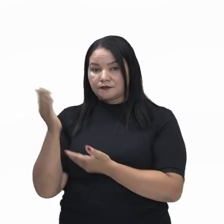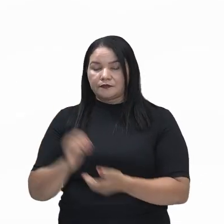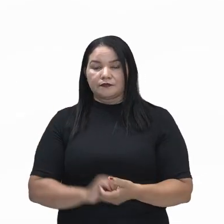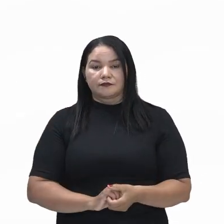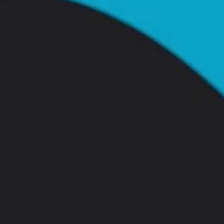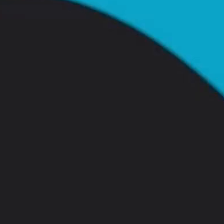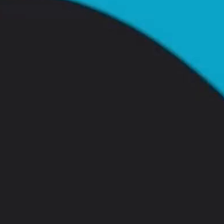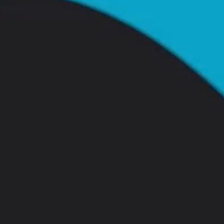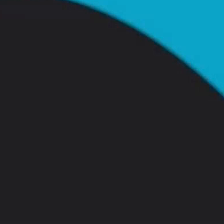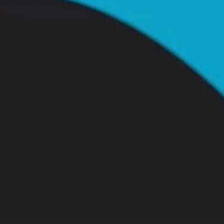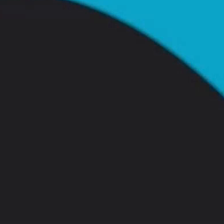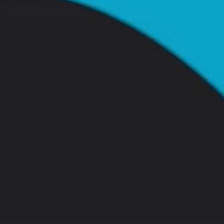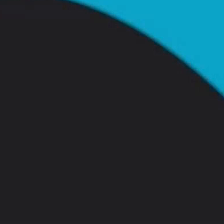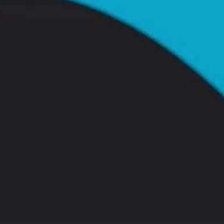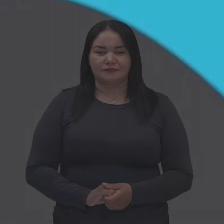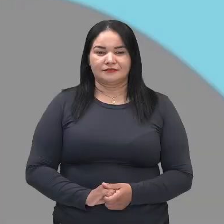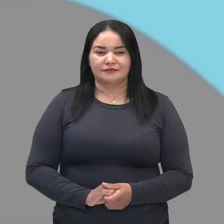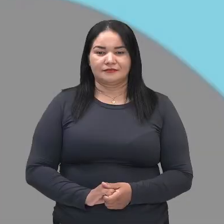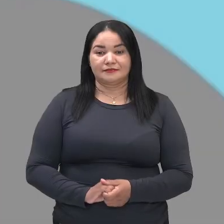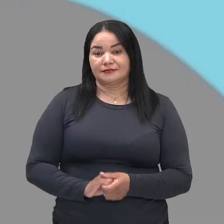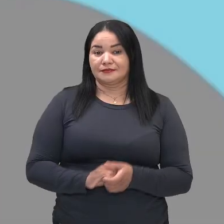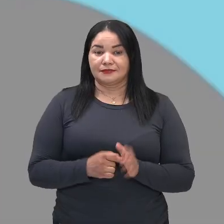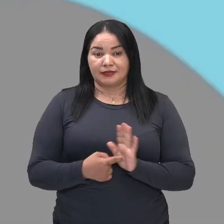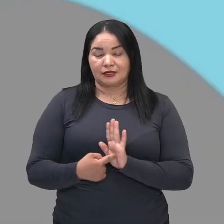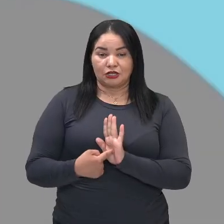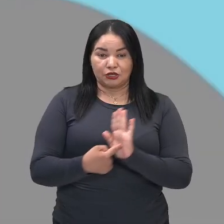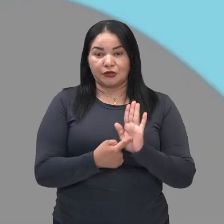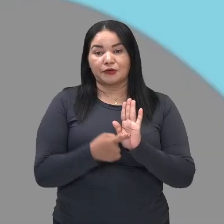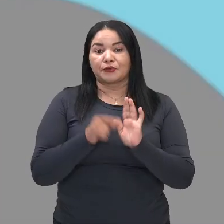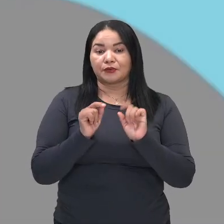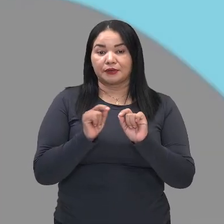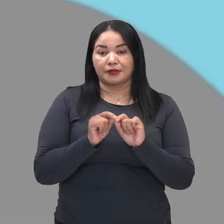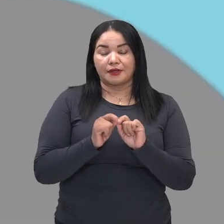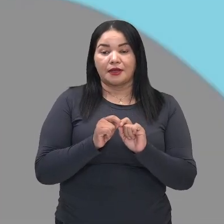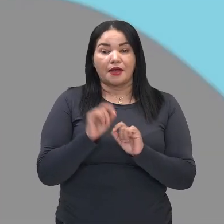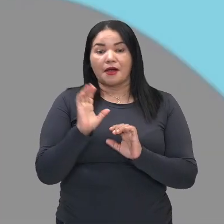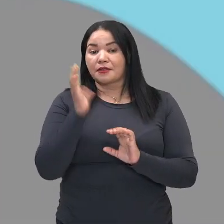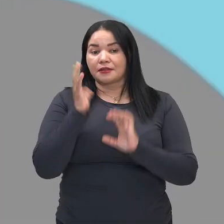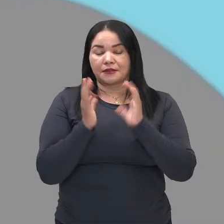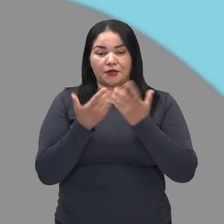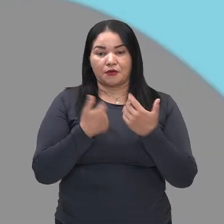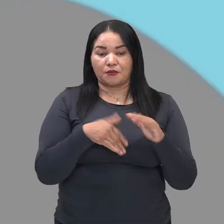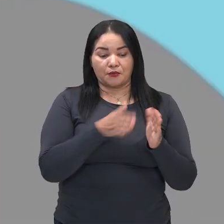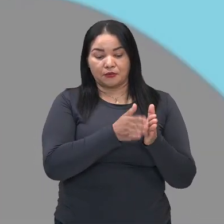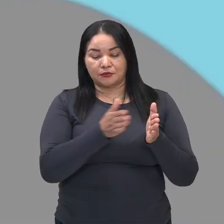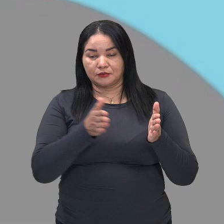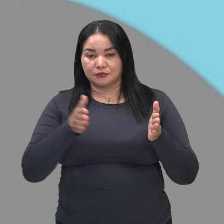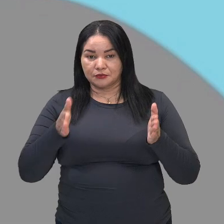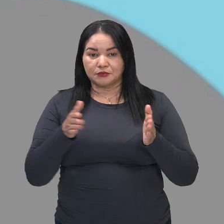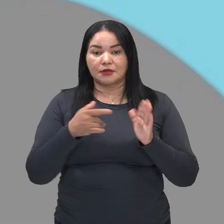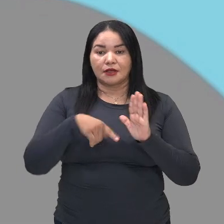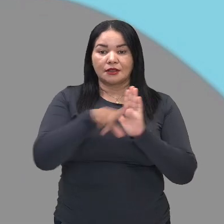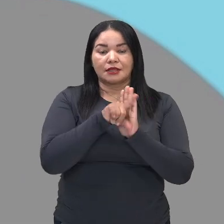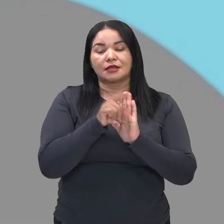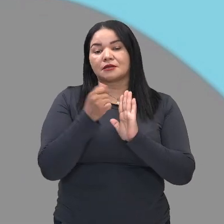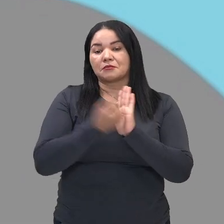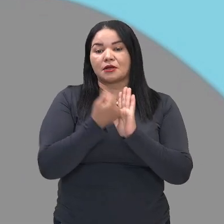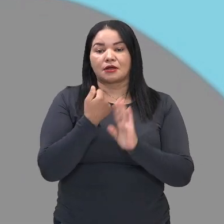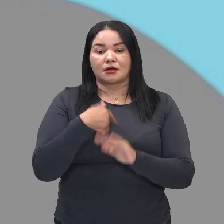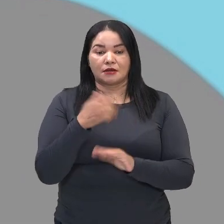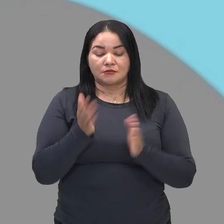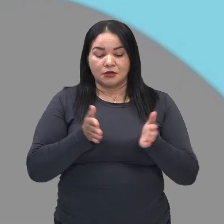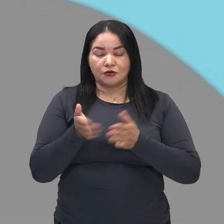Vamos a elas. Trouxemos para vocês uma linha do tempo que vai marcar as leis trabalhistas na era